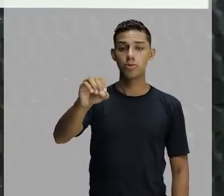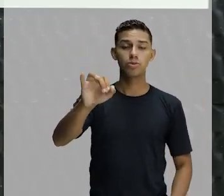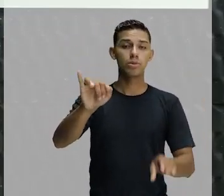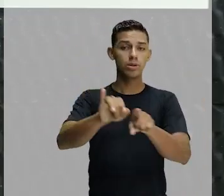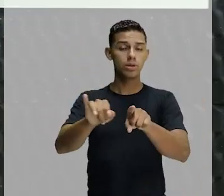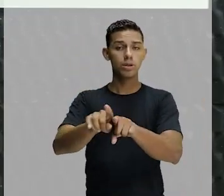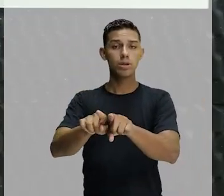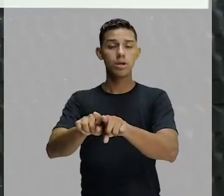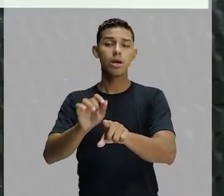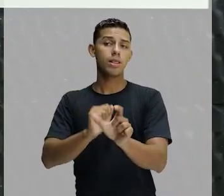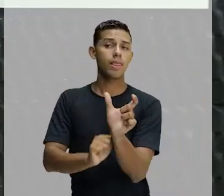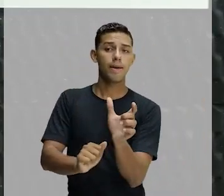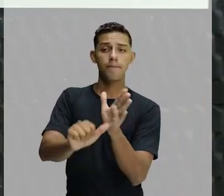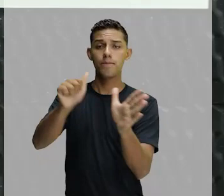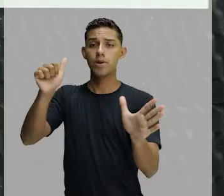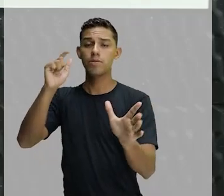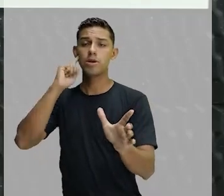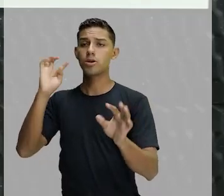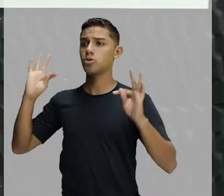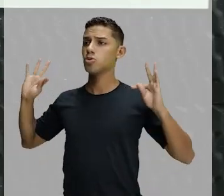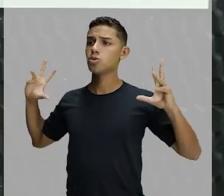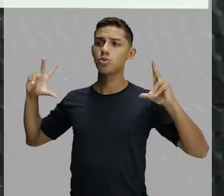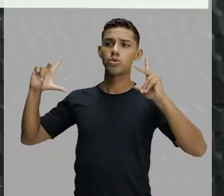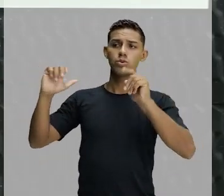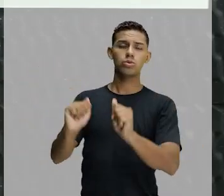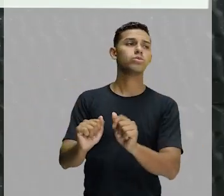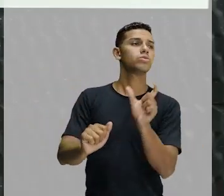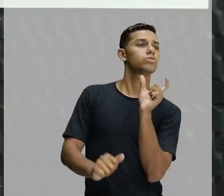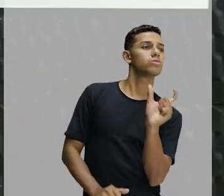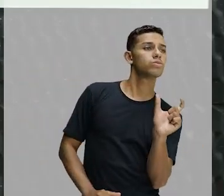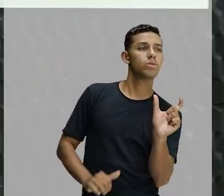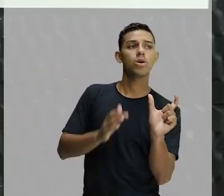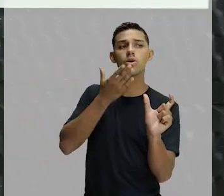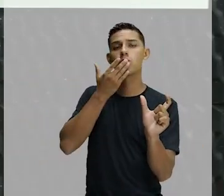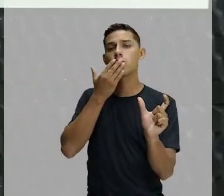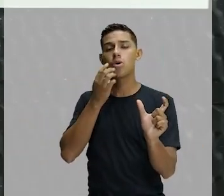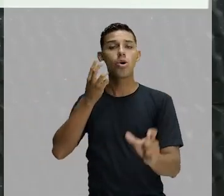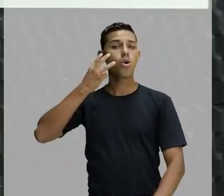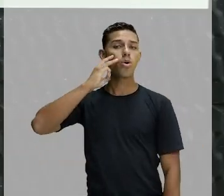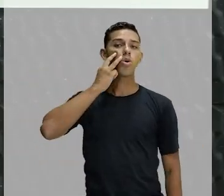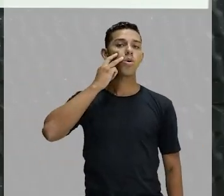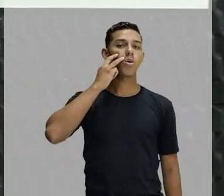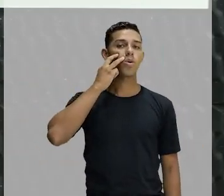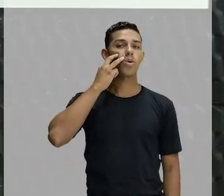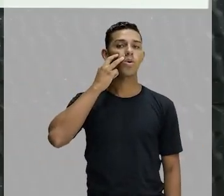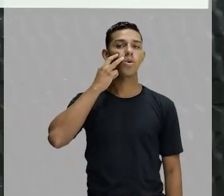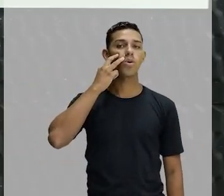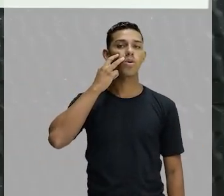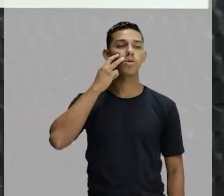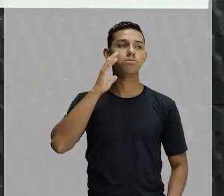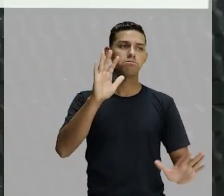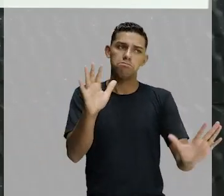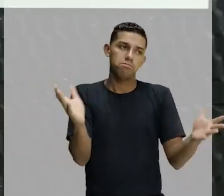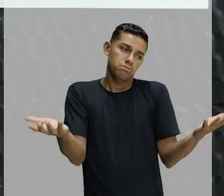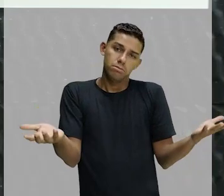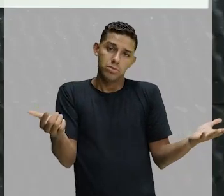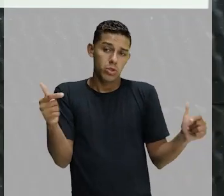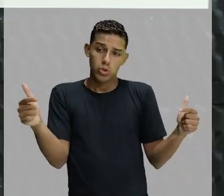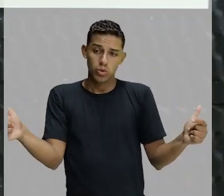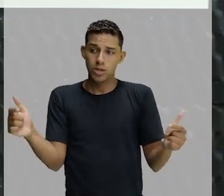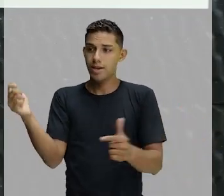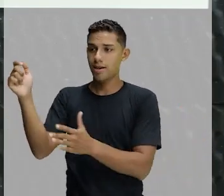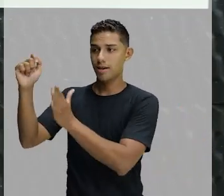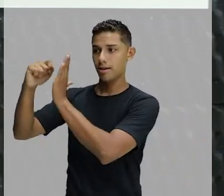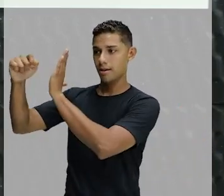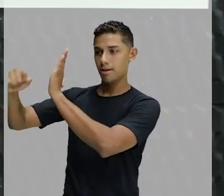primeira geração, todos os indivíduos que nascem têm a coloração rosa. Eu não pintei de rosa porque eu não tenho um pincel cor